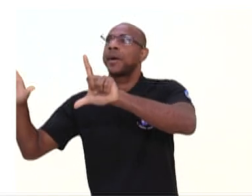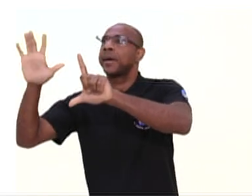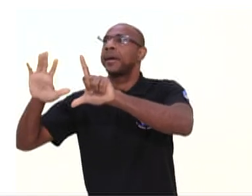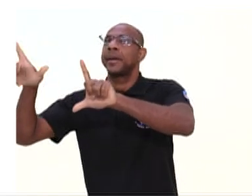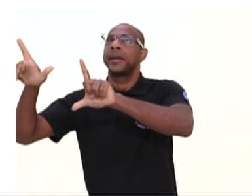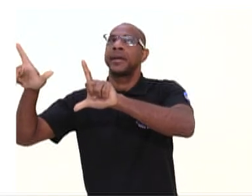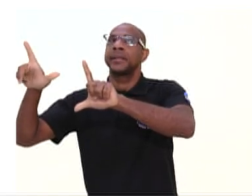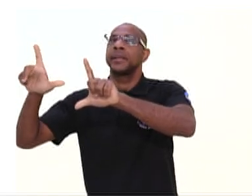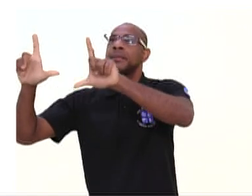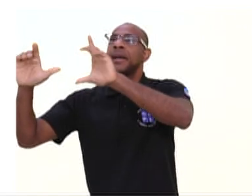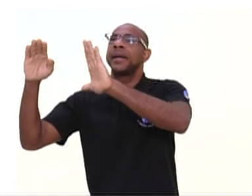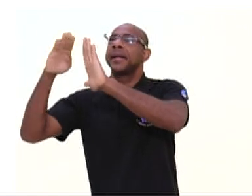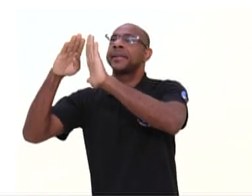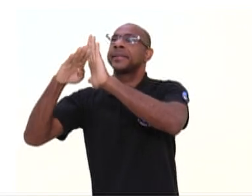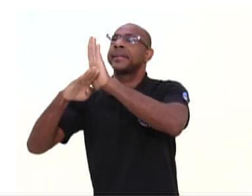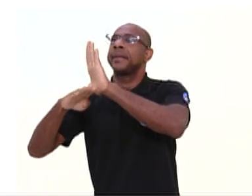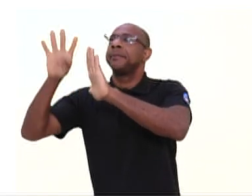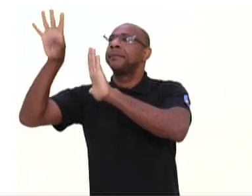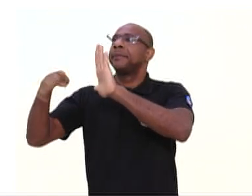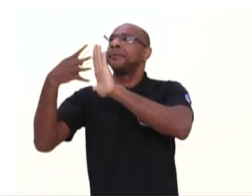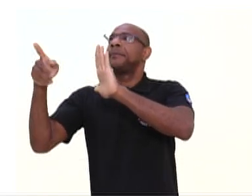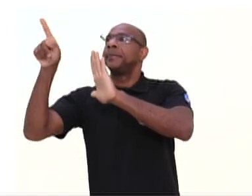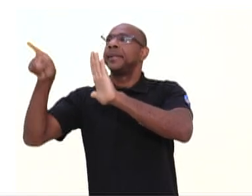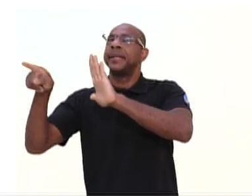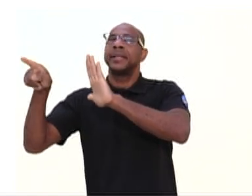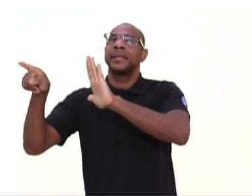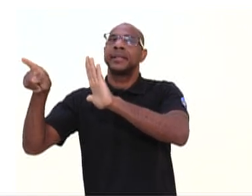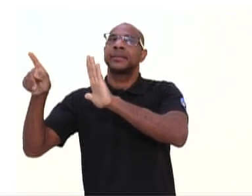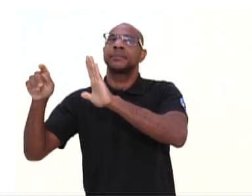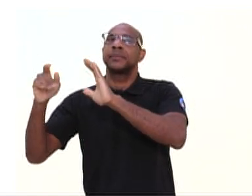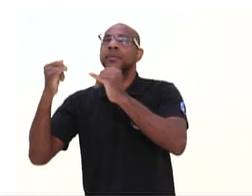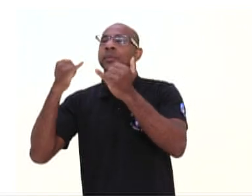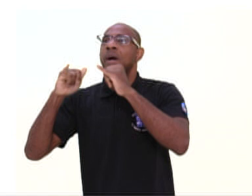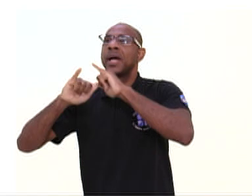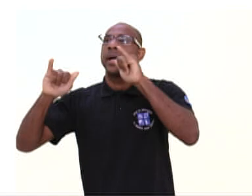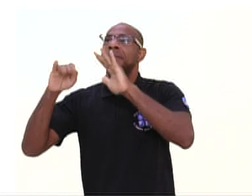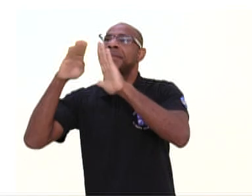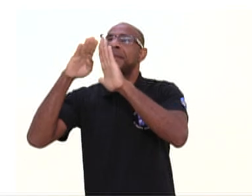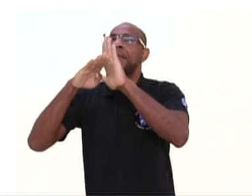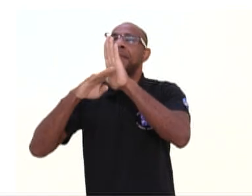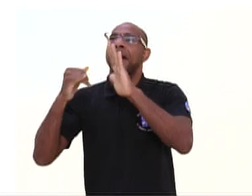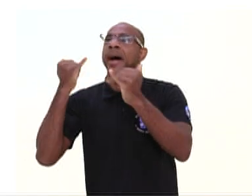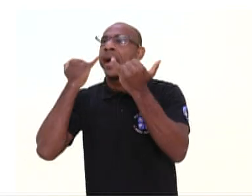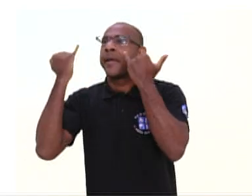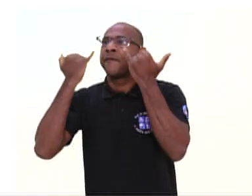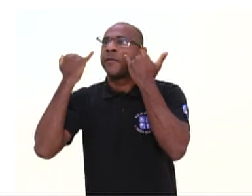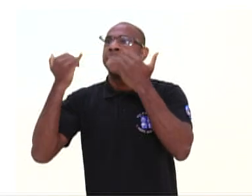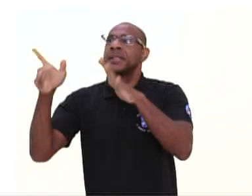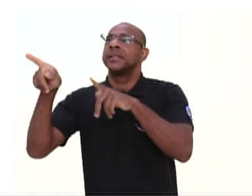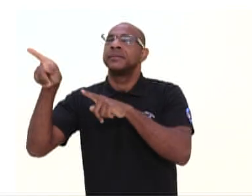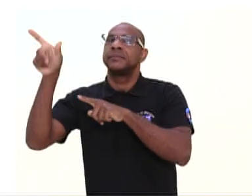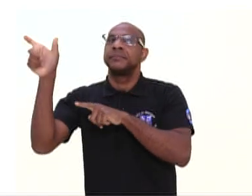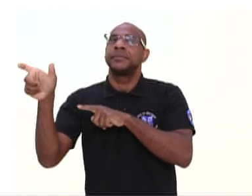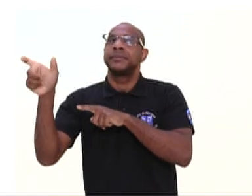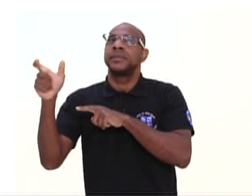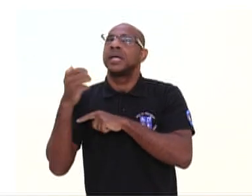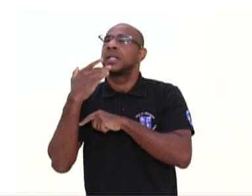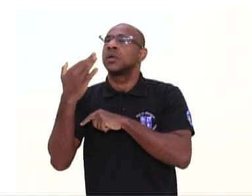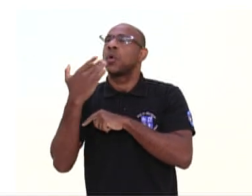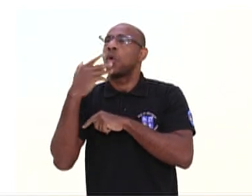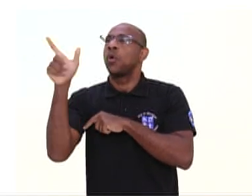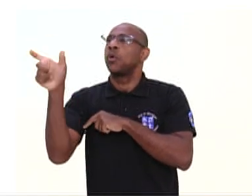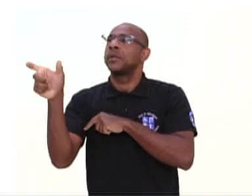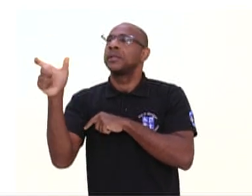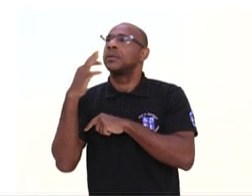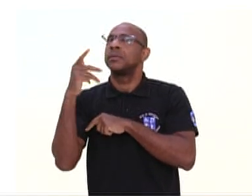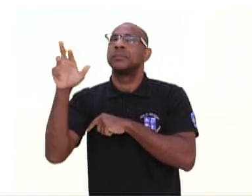uma tabela com dados, observem o formato e a presença de legendas, as cores contam,